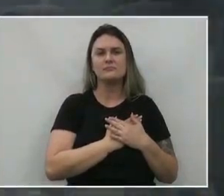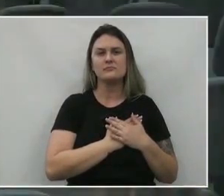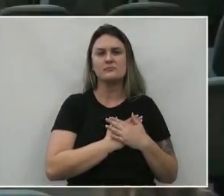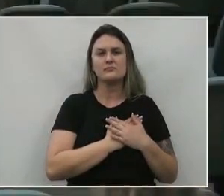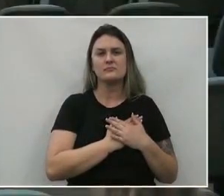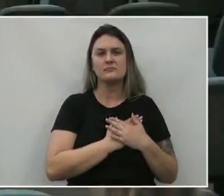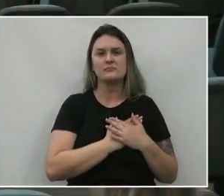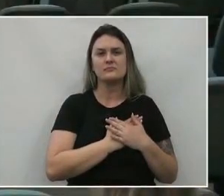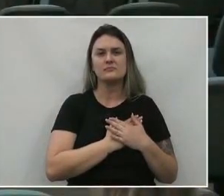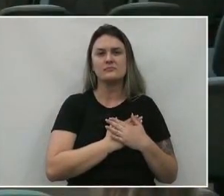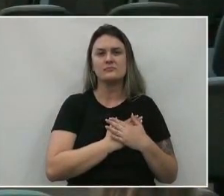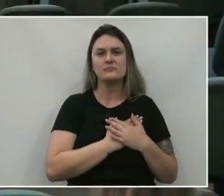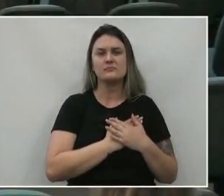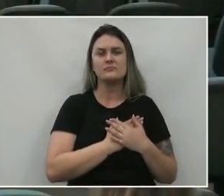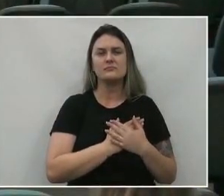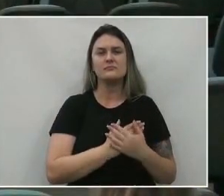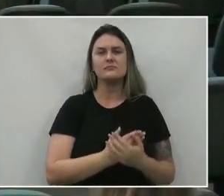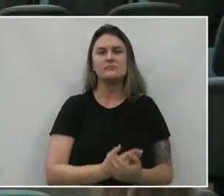Música